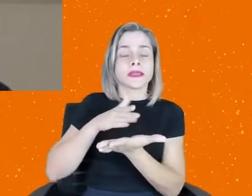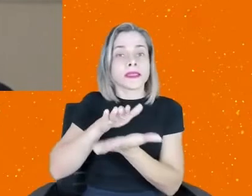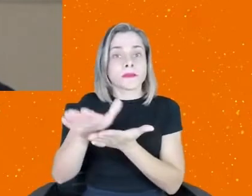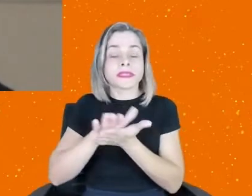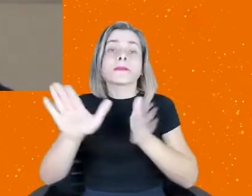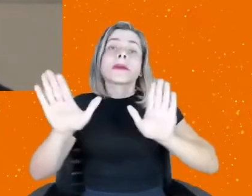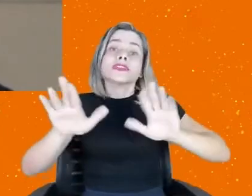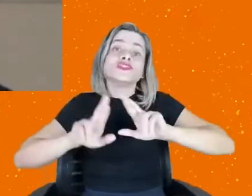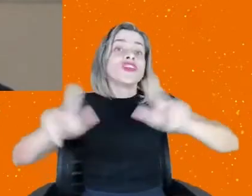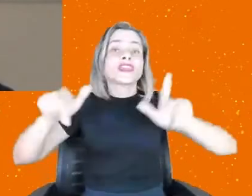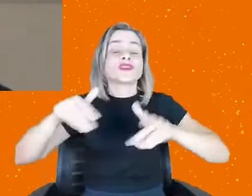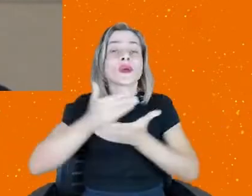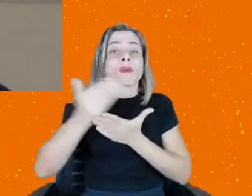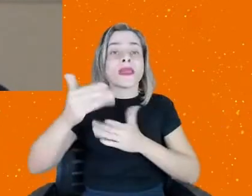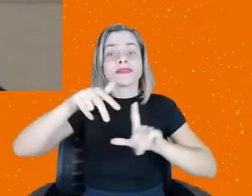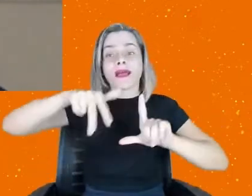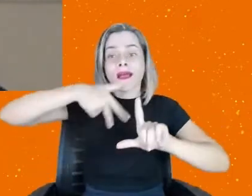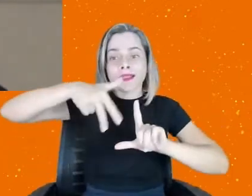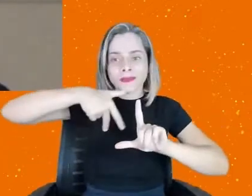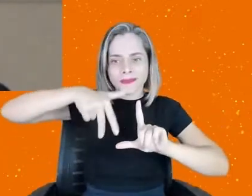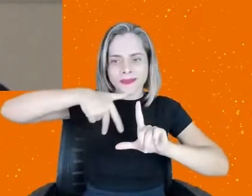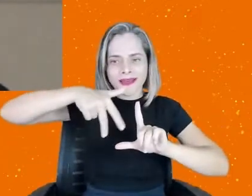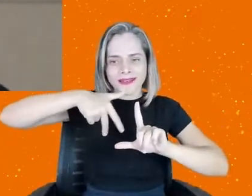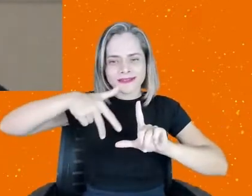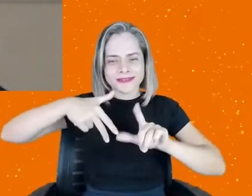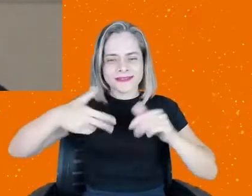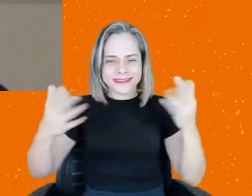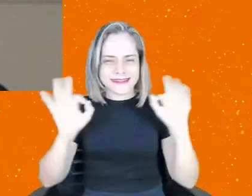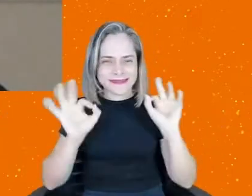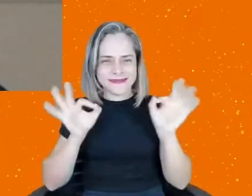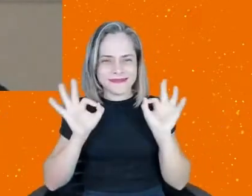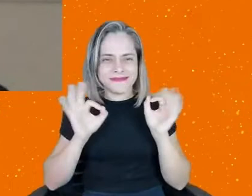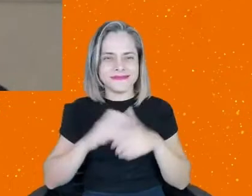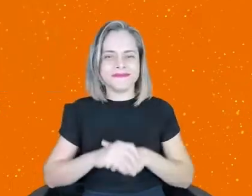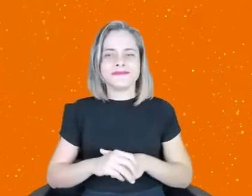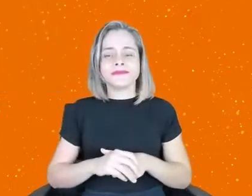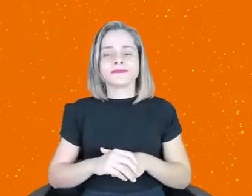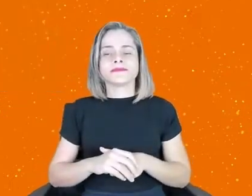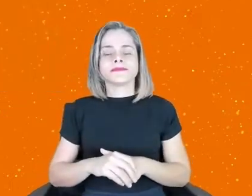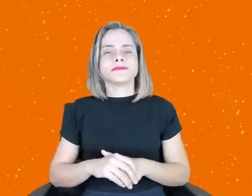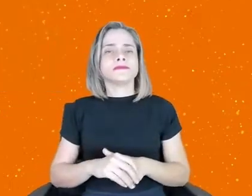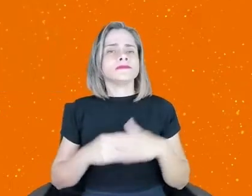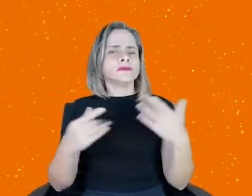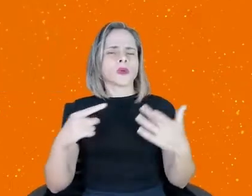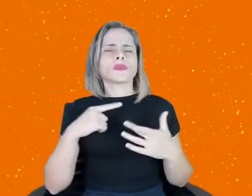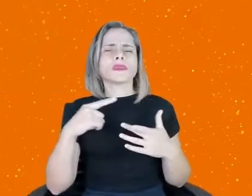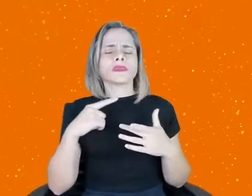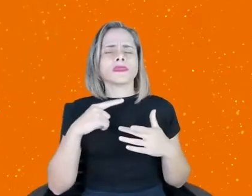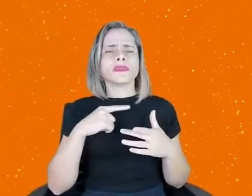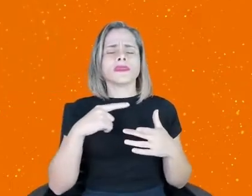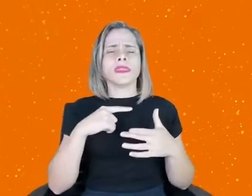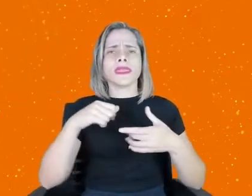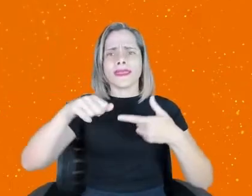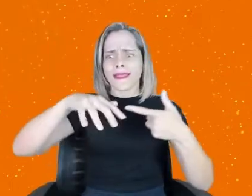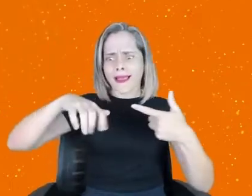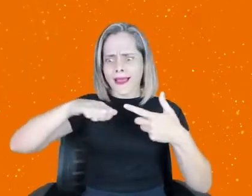muitos players regionais na players multisegmentados de nichos bastante específicos que